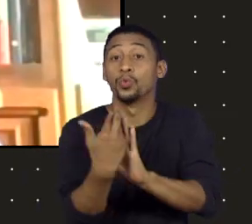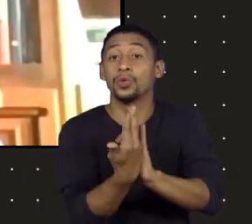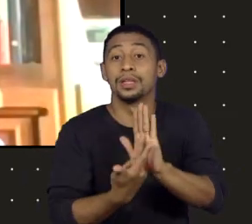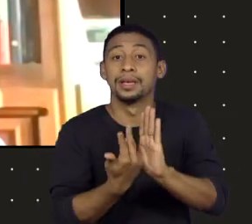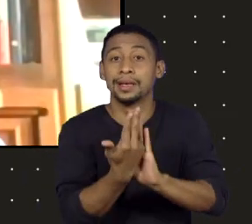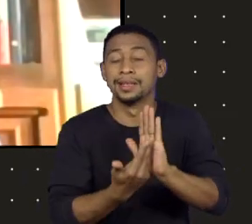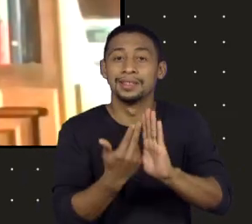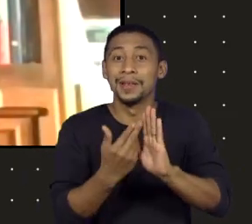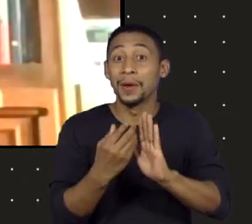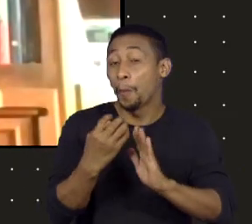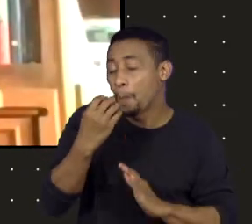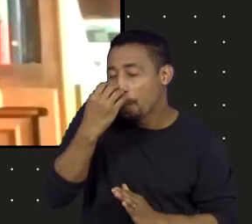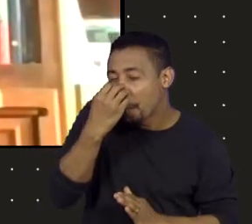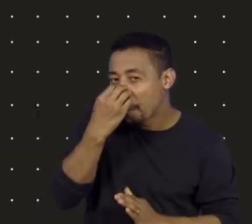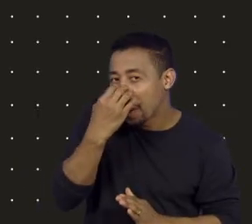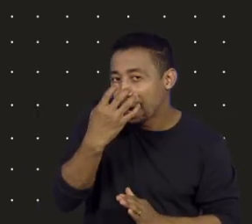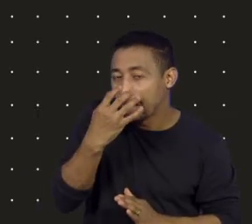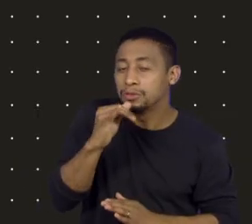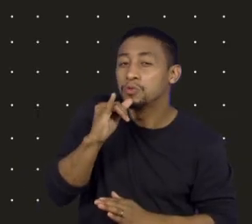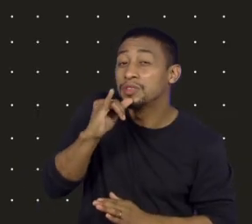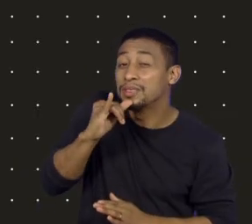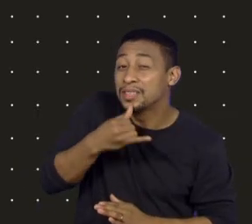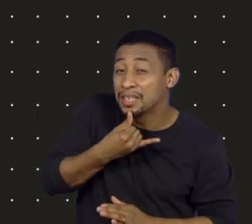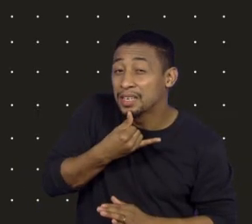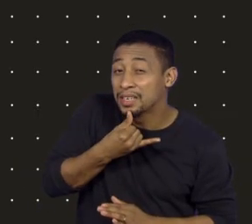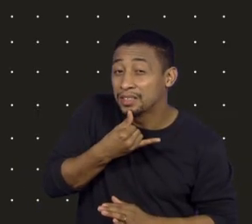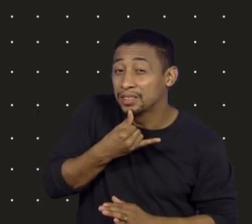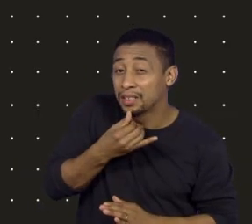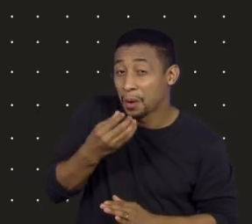eu desenhei um palhaço triste.